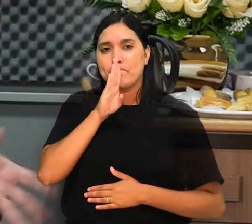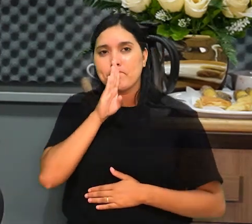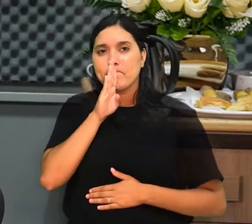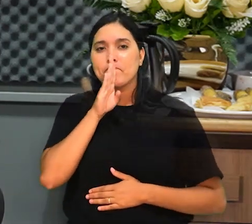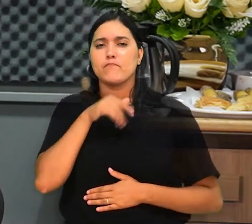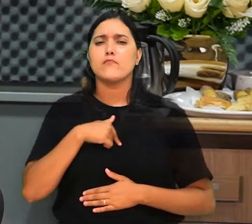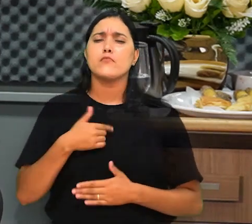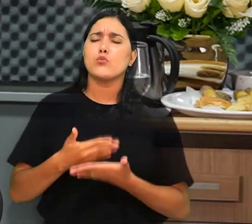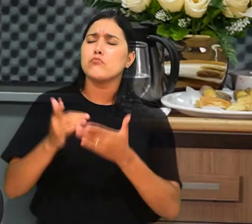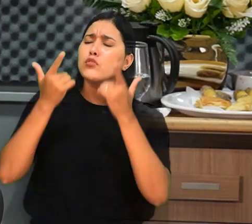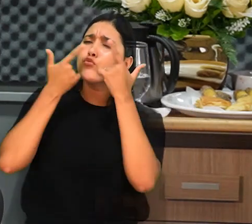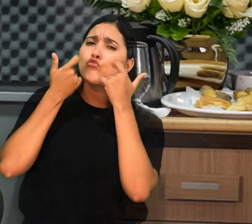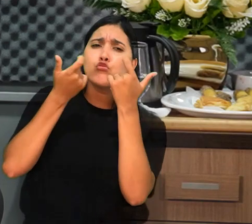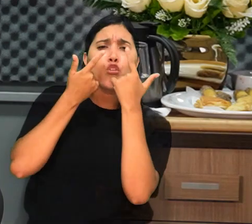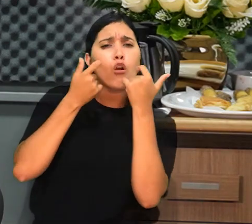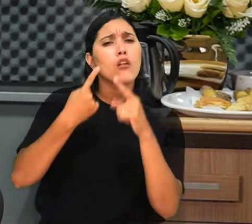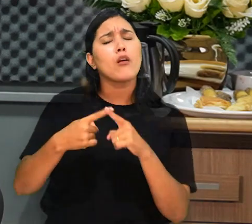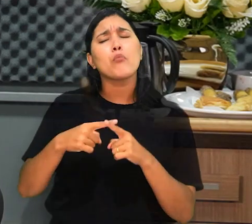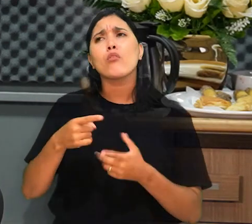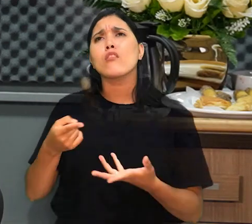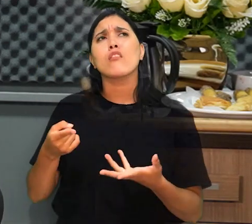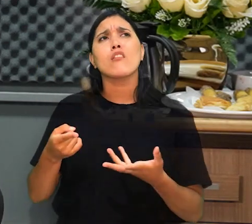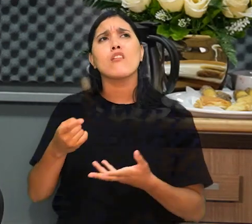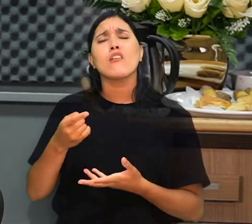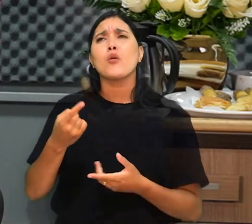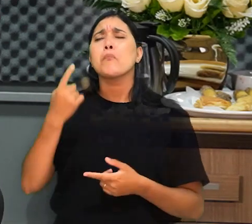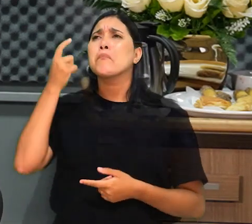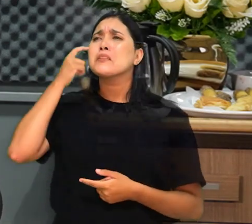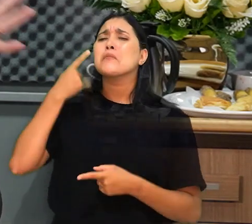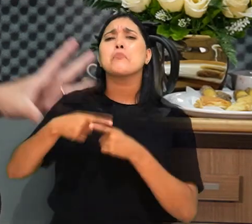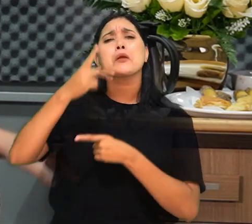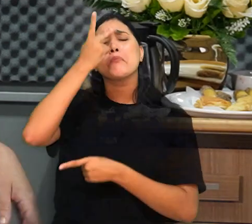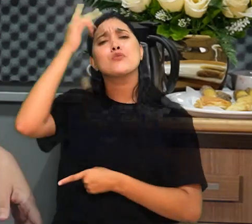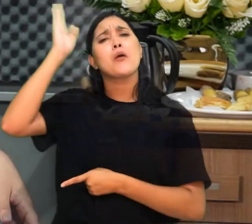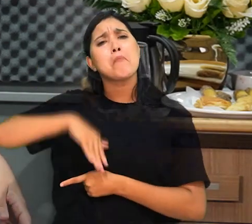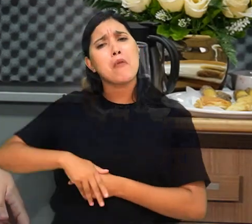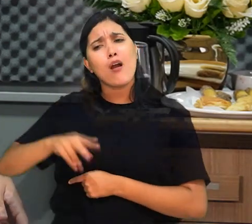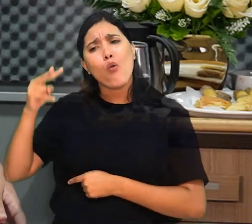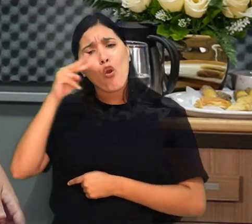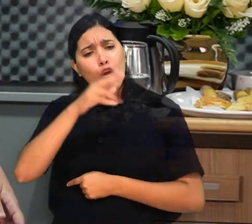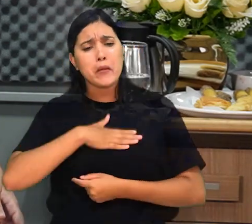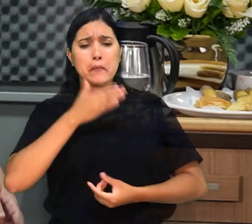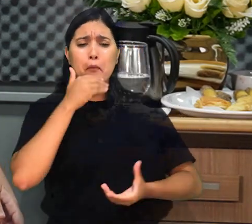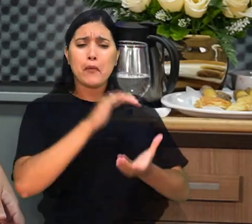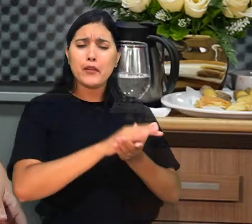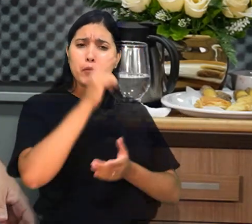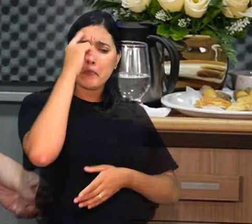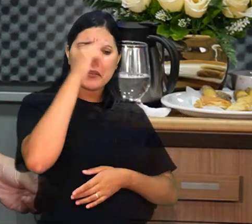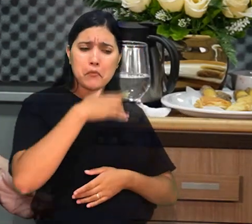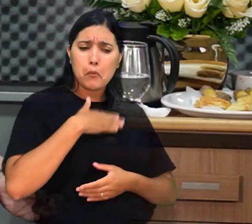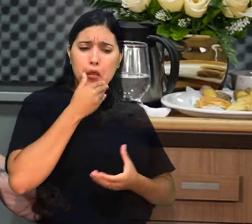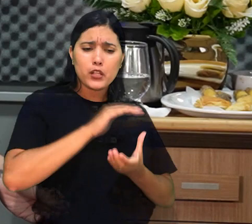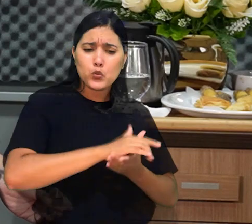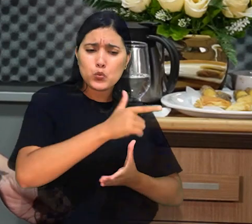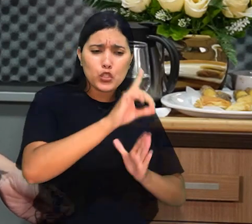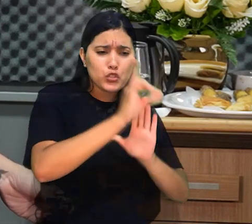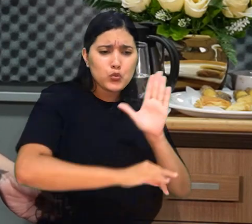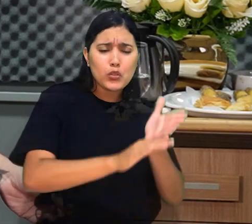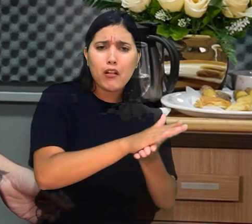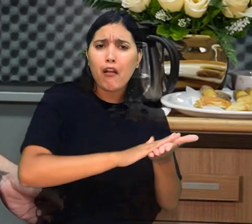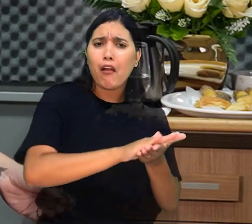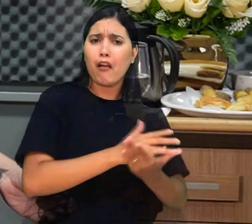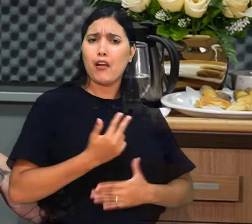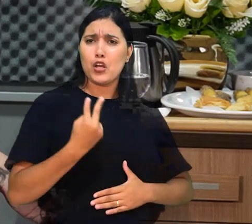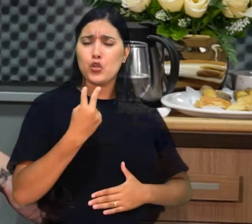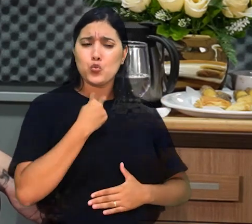que eu engoli aquilo. Aí ele foi embora, a gente só namorava, e eu comecei a chorar. Eu falei: nossa, por que as pessoas são tão cruéis